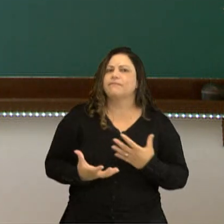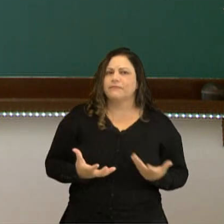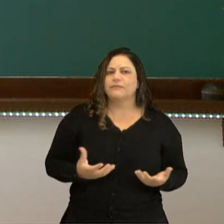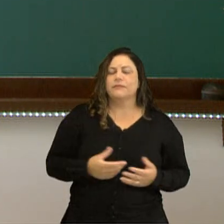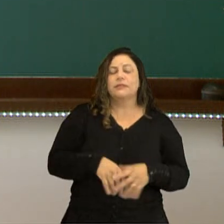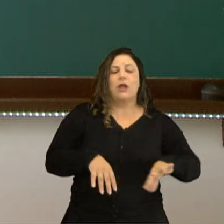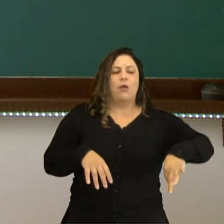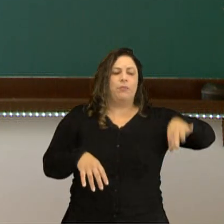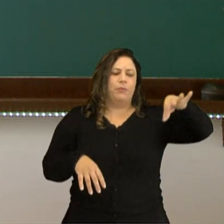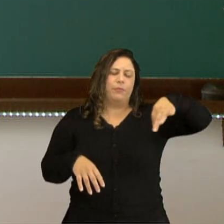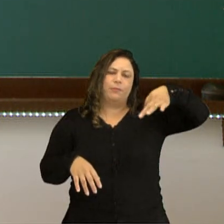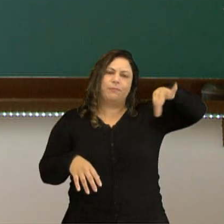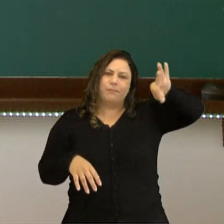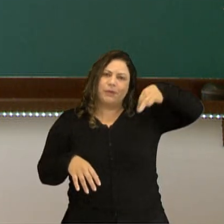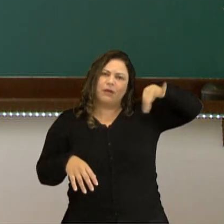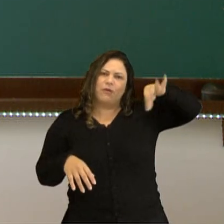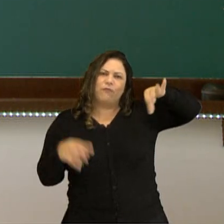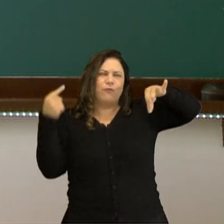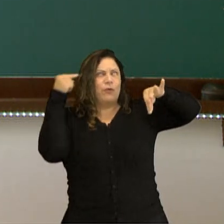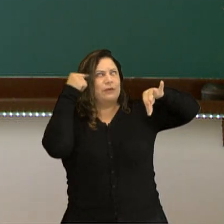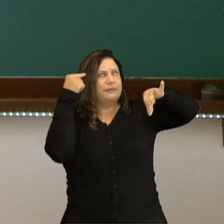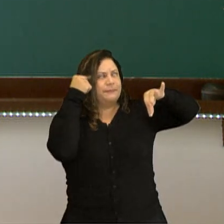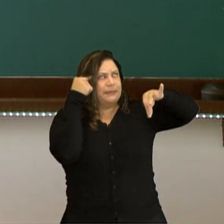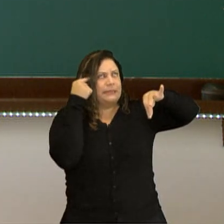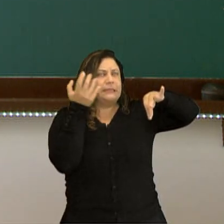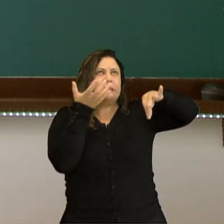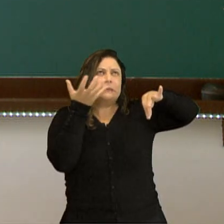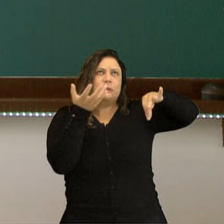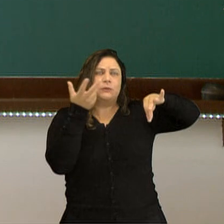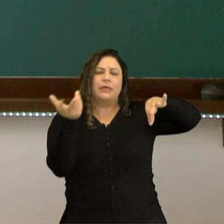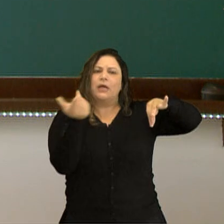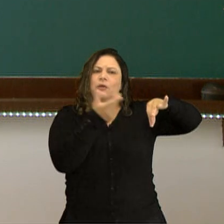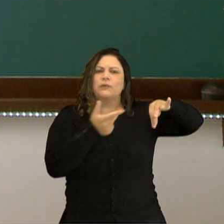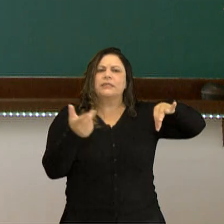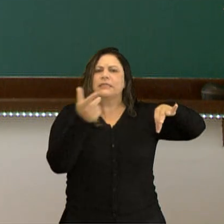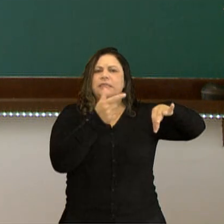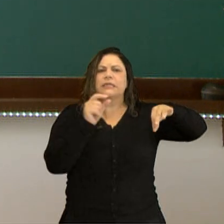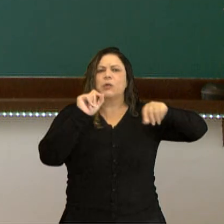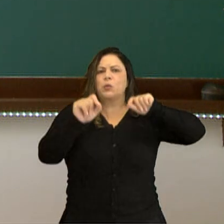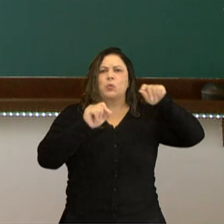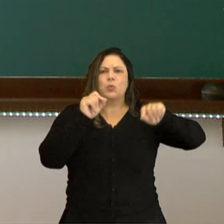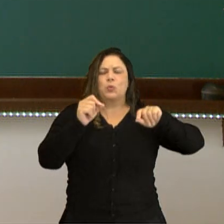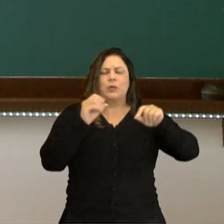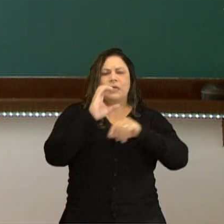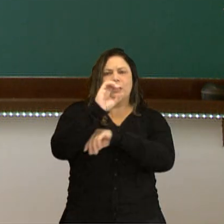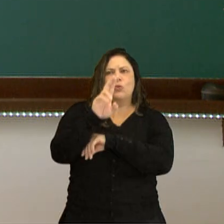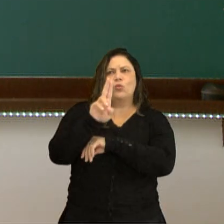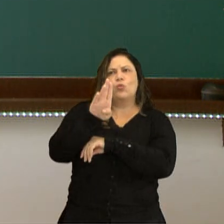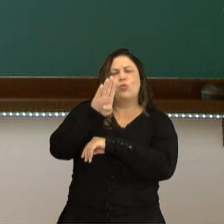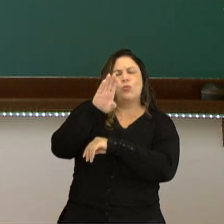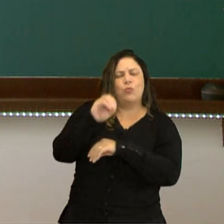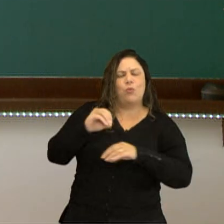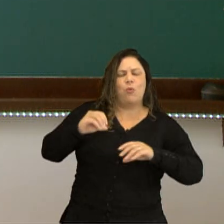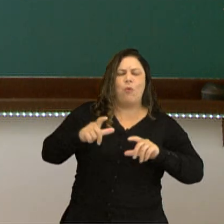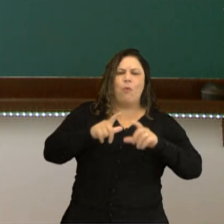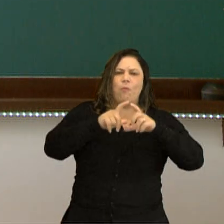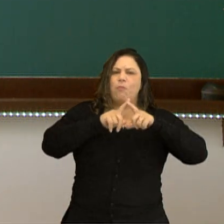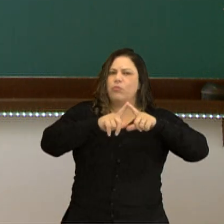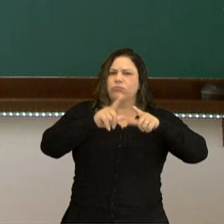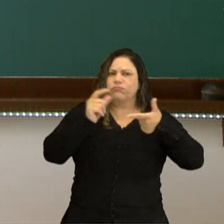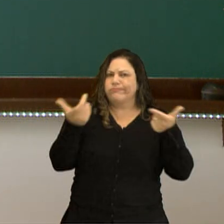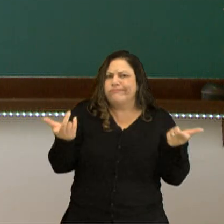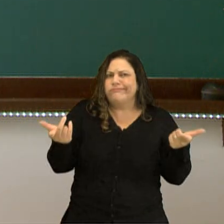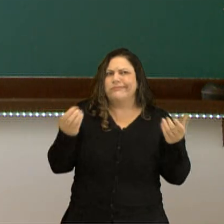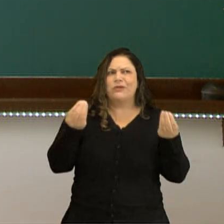sulfite A4 e pense, se eu quero desenhar um cubo, como que eu quero ver esse cubo? Muitas vezes na